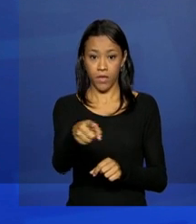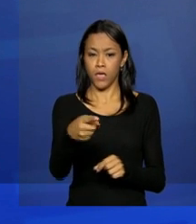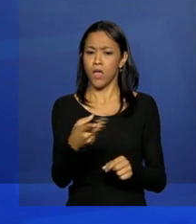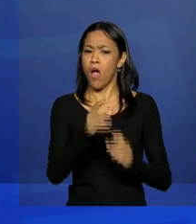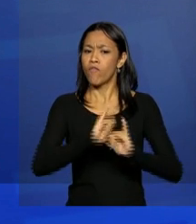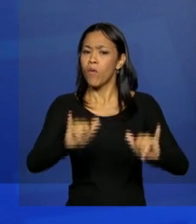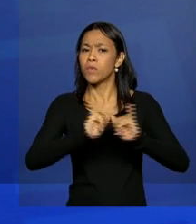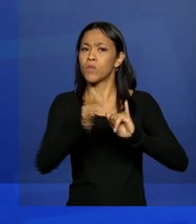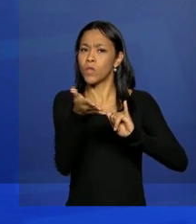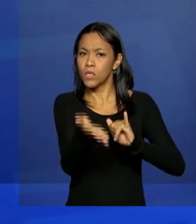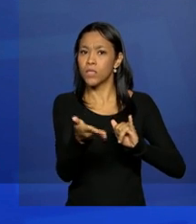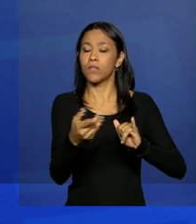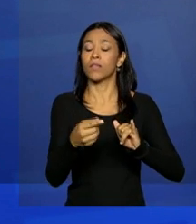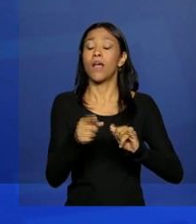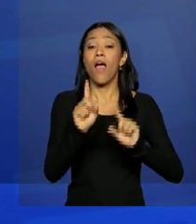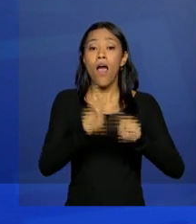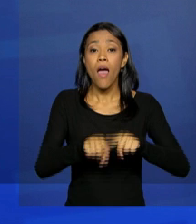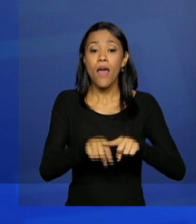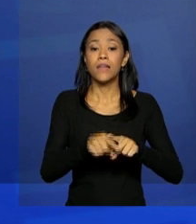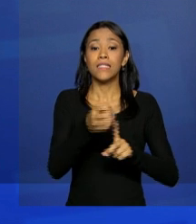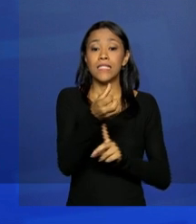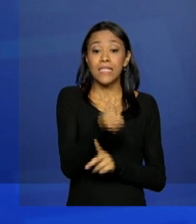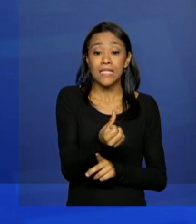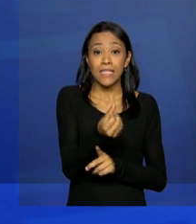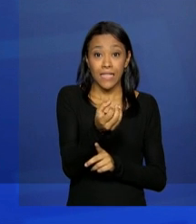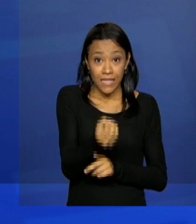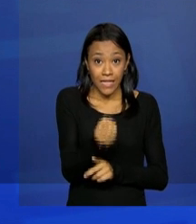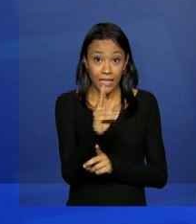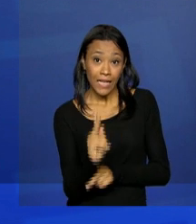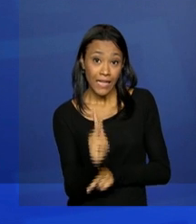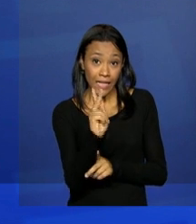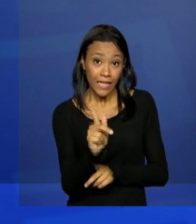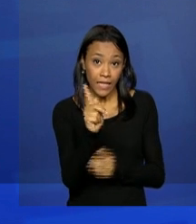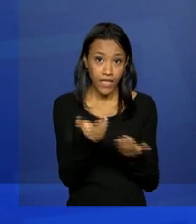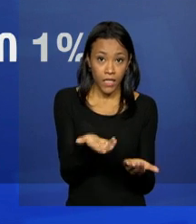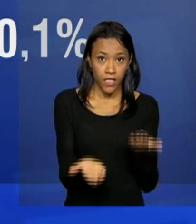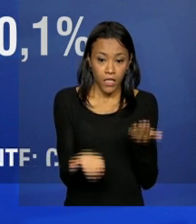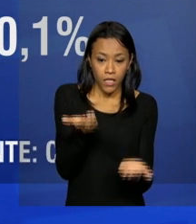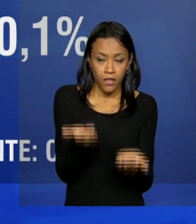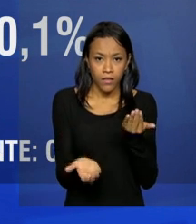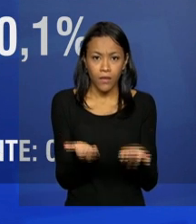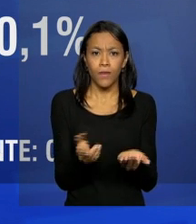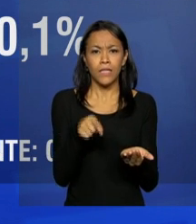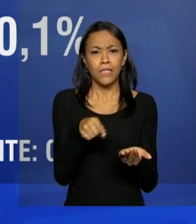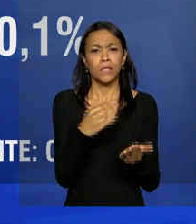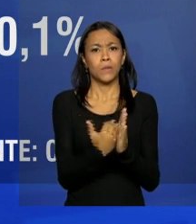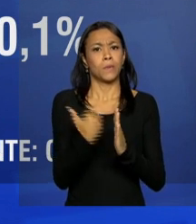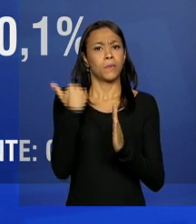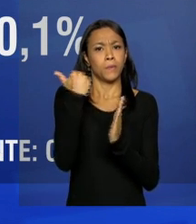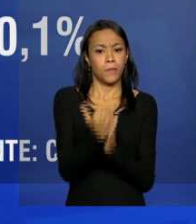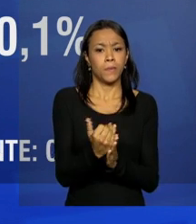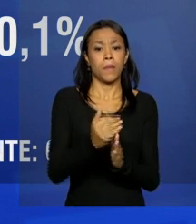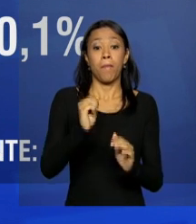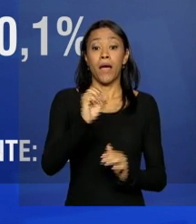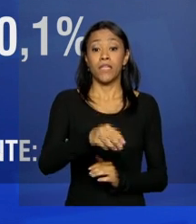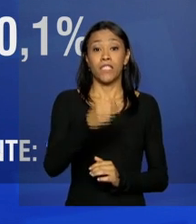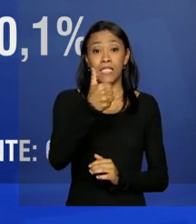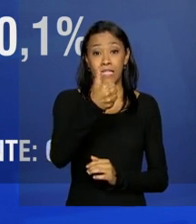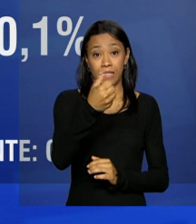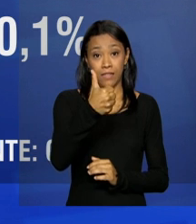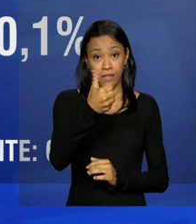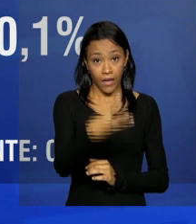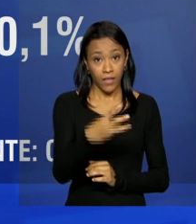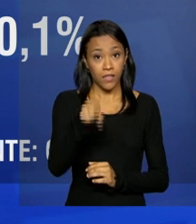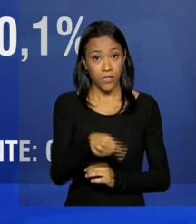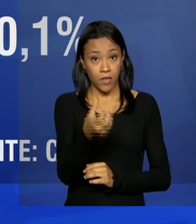51 milhões de sacas de 60 kg de café beneficiado um acréscimo de mais de 13%